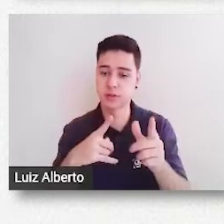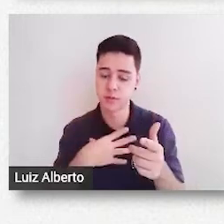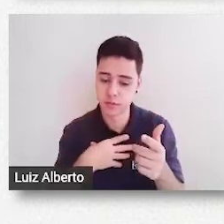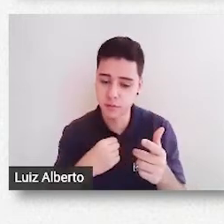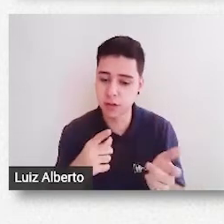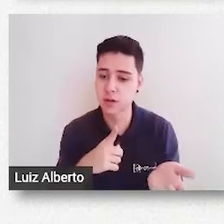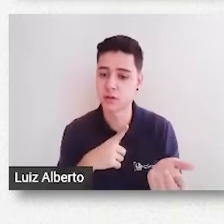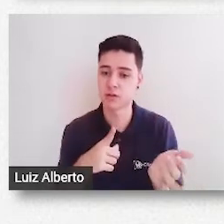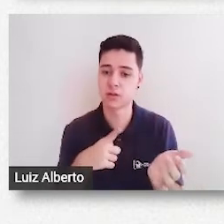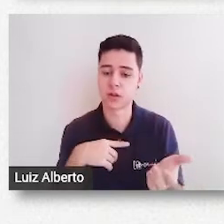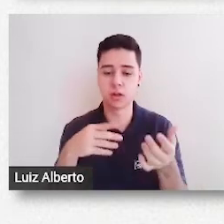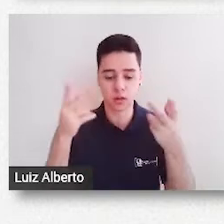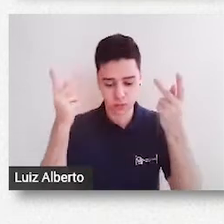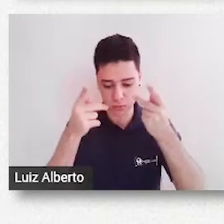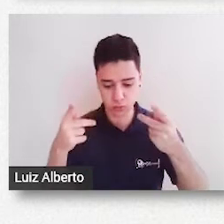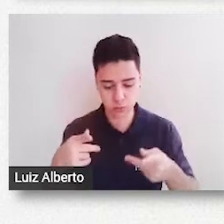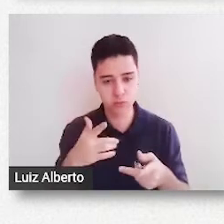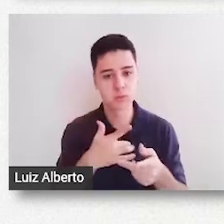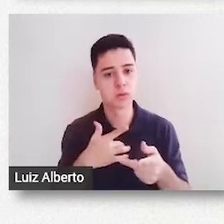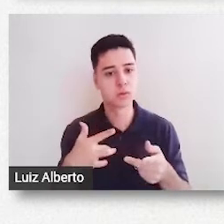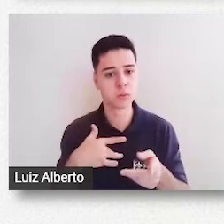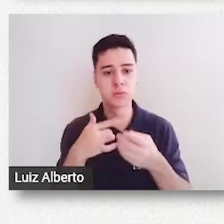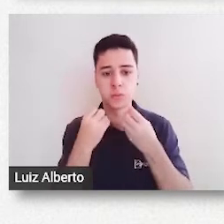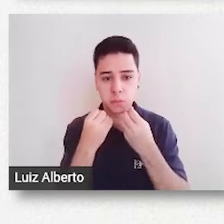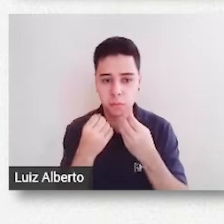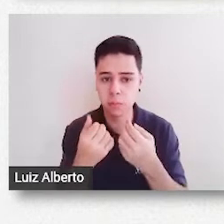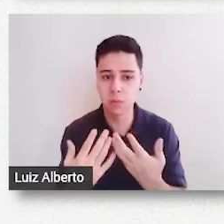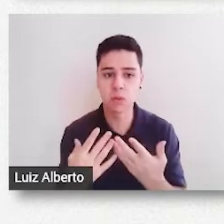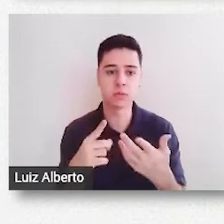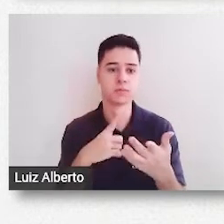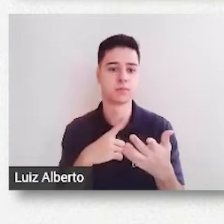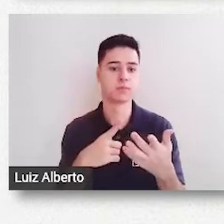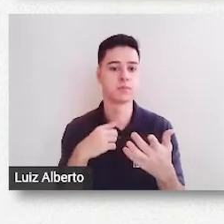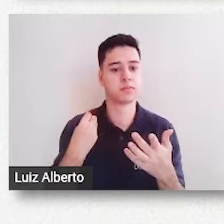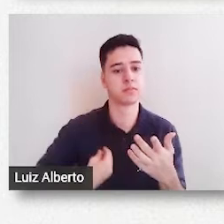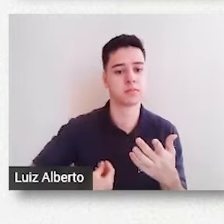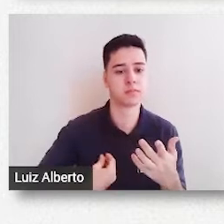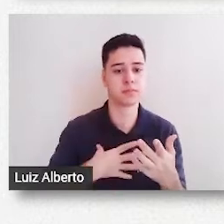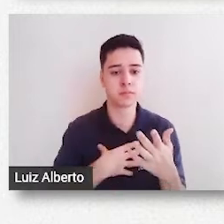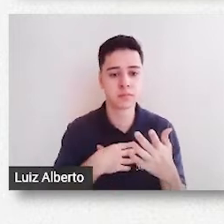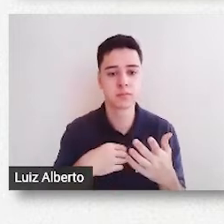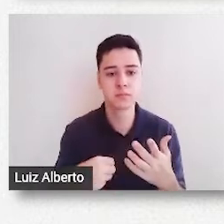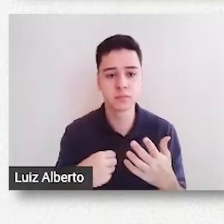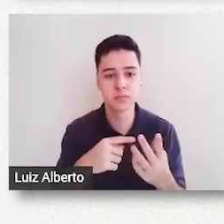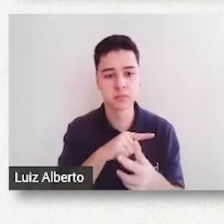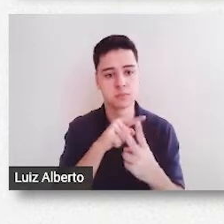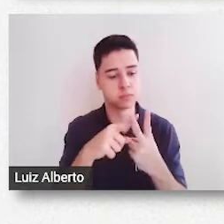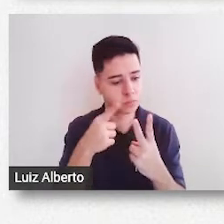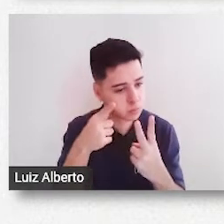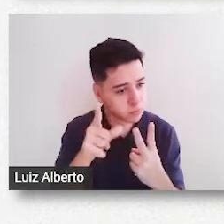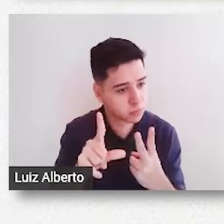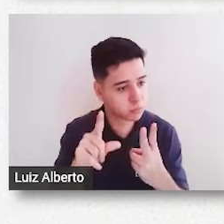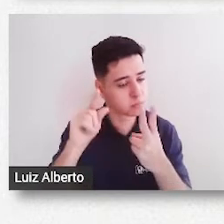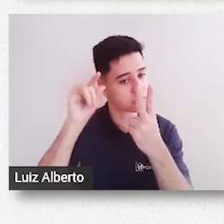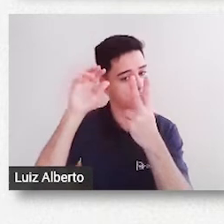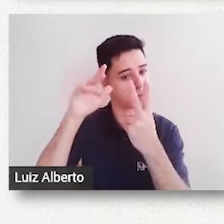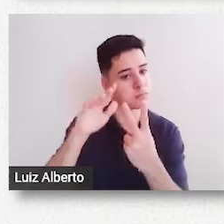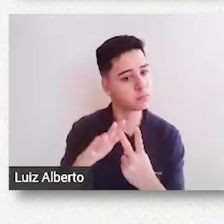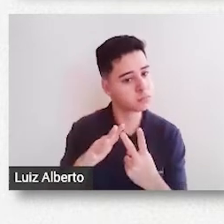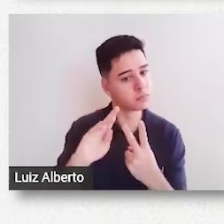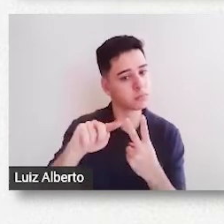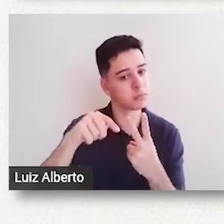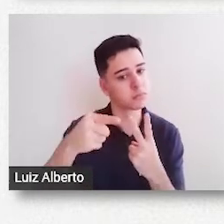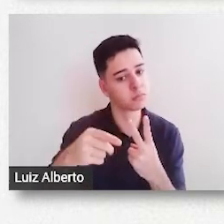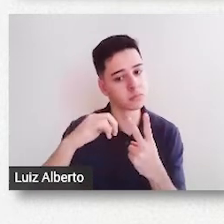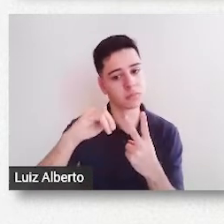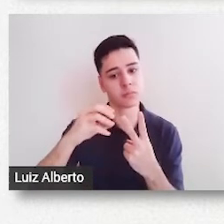de estar com um corpo saudável para ter um filho. Né? Então, os dois alcançam a graça depois que o Joaquim